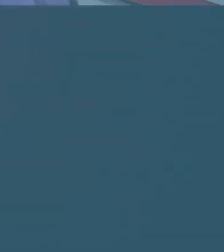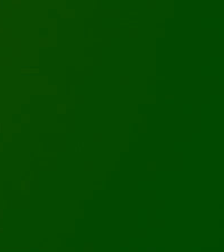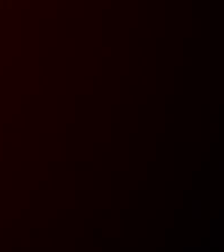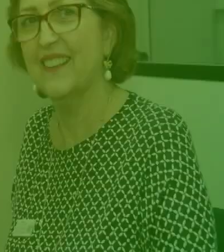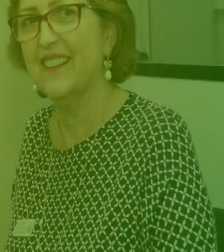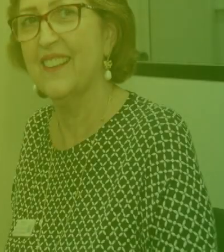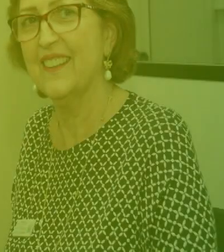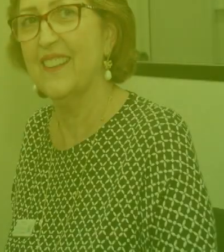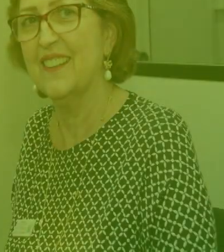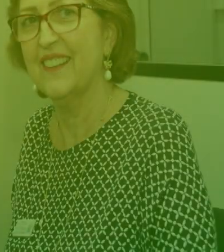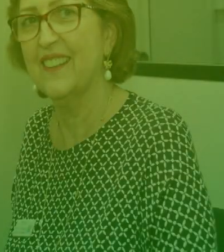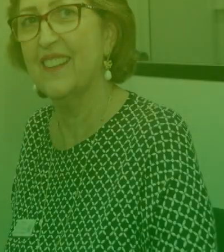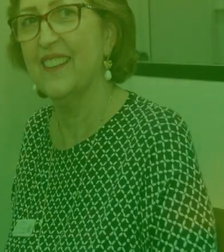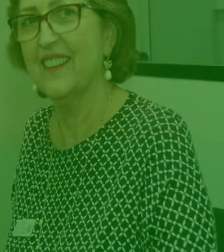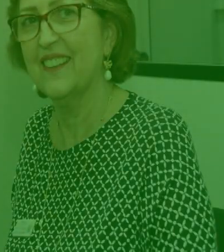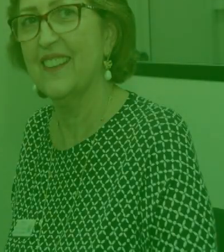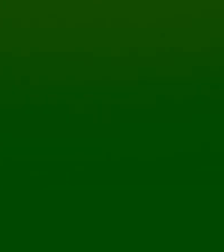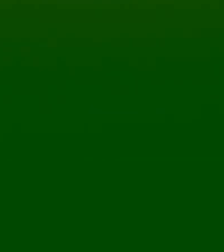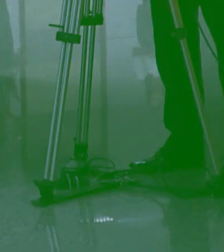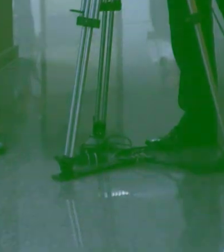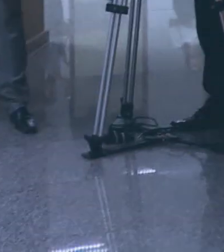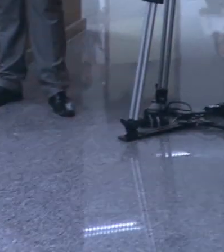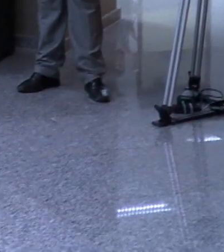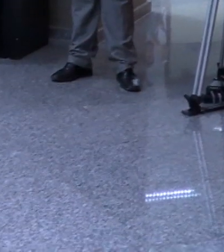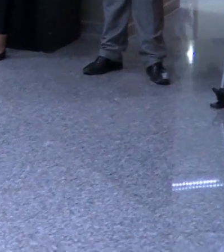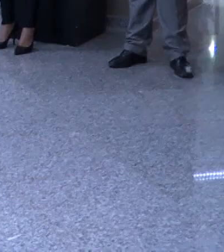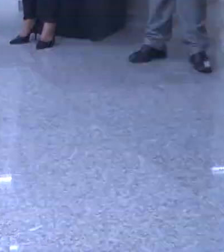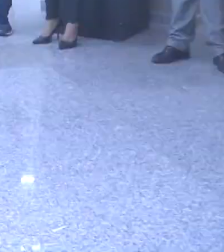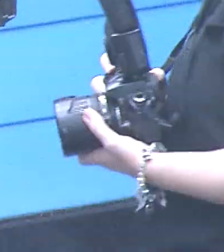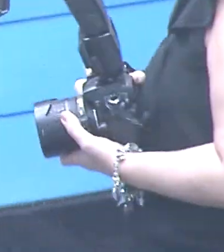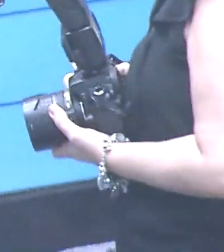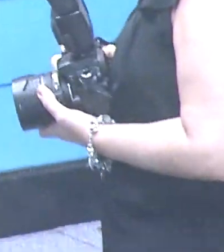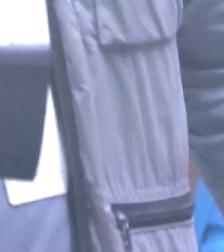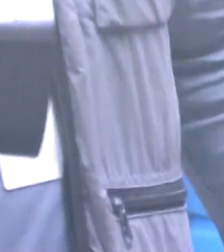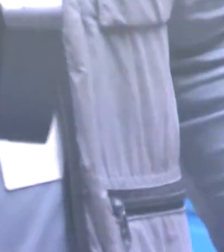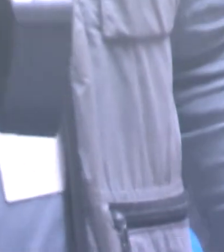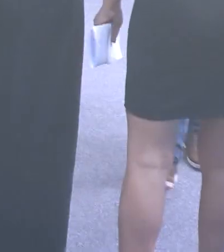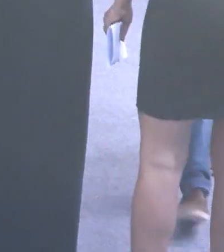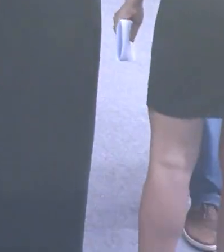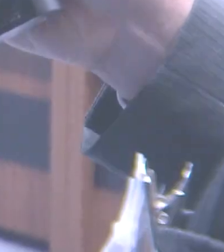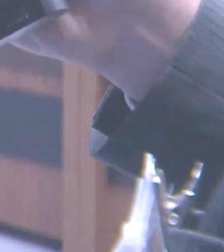Legislativa, audiência, lei, discussão.